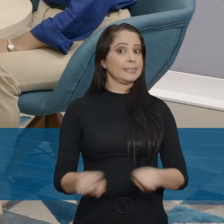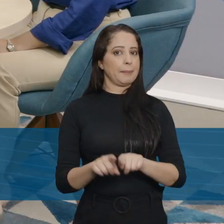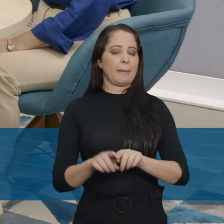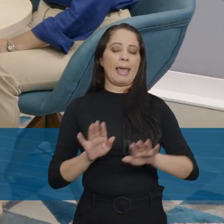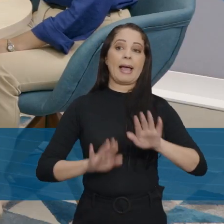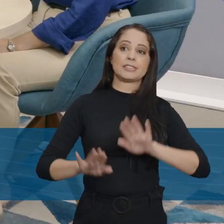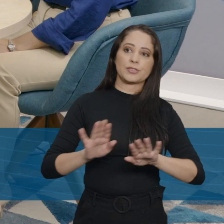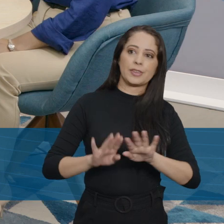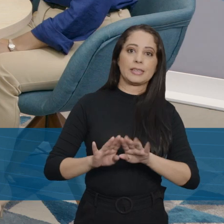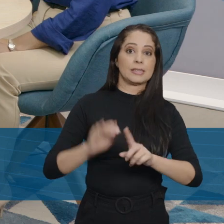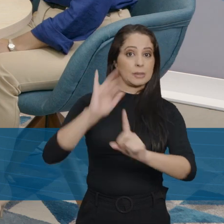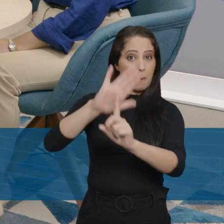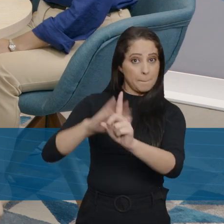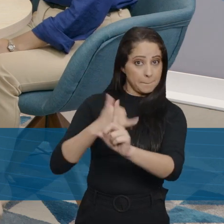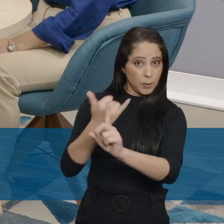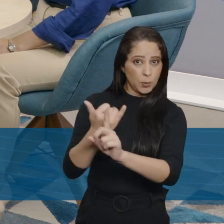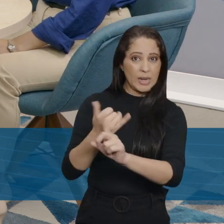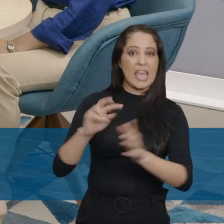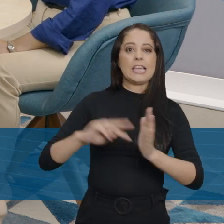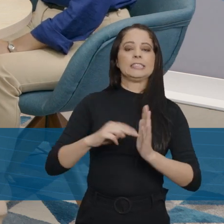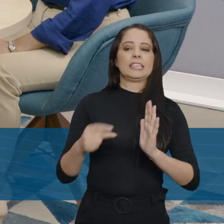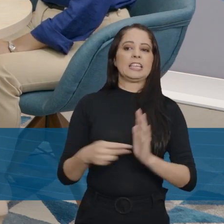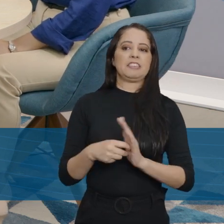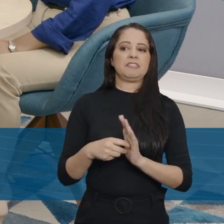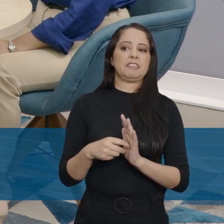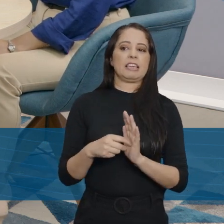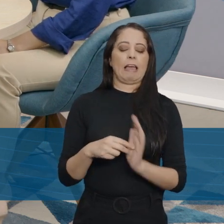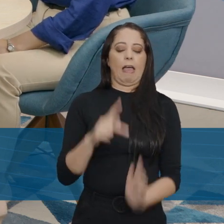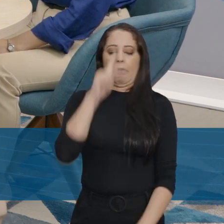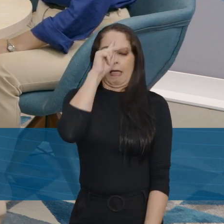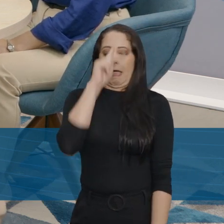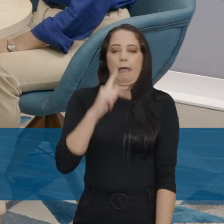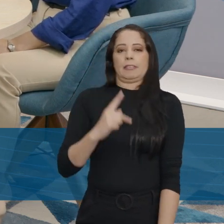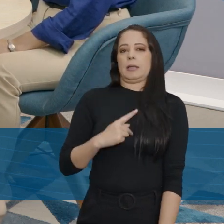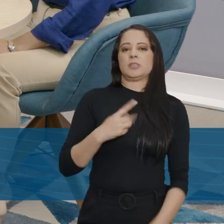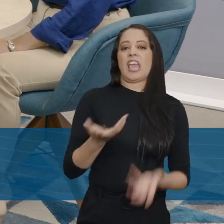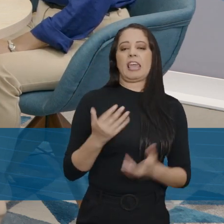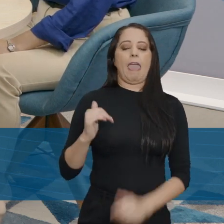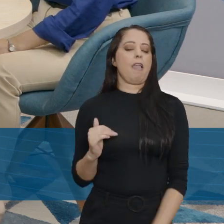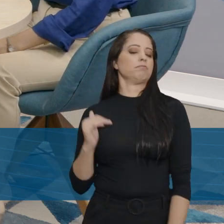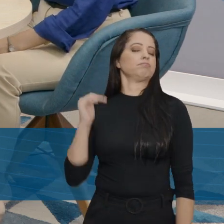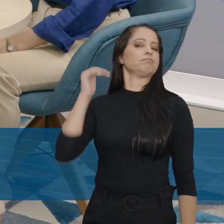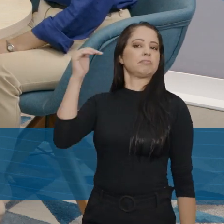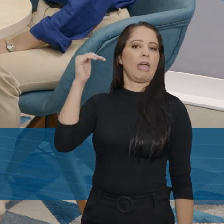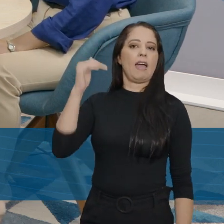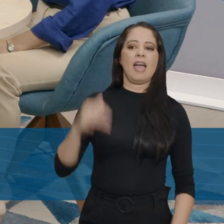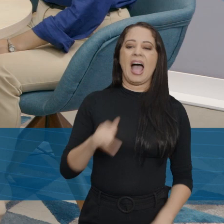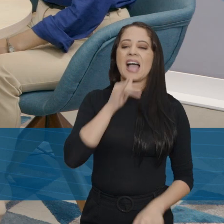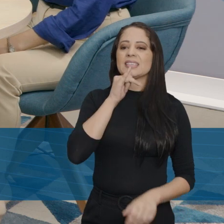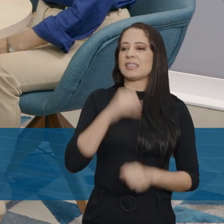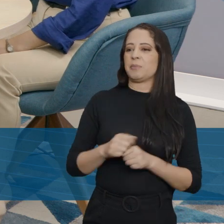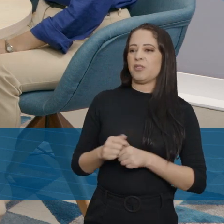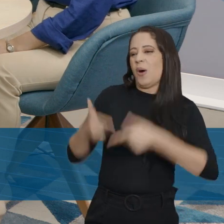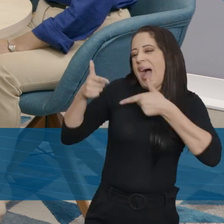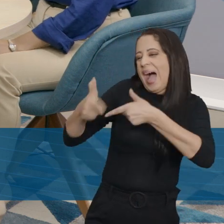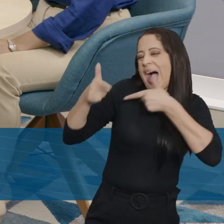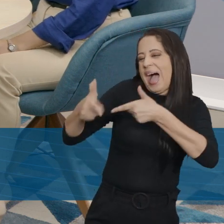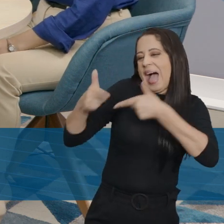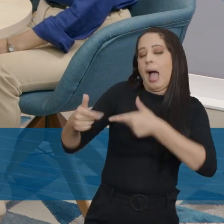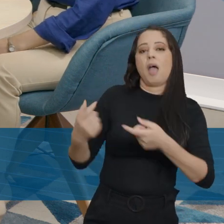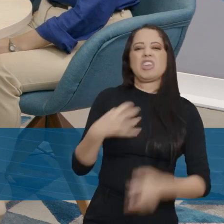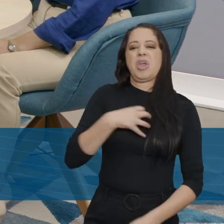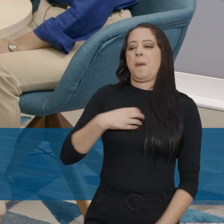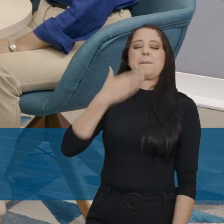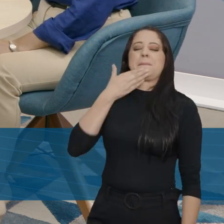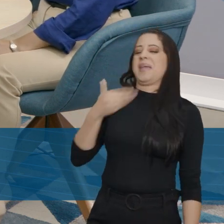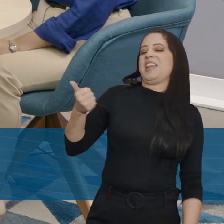uma forma de defesa também, né? Isso, Dani. Às vezes a pessoa precisa sobressair, ou até por timidez, né? Eu vou zoar o